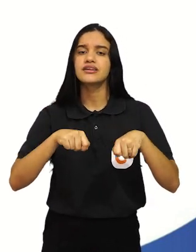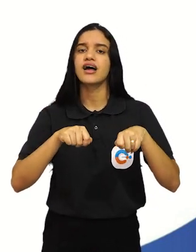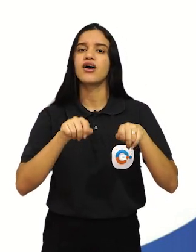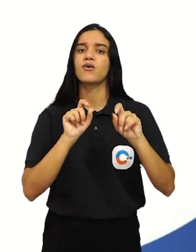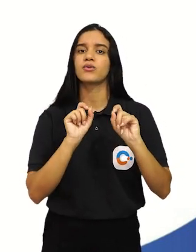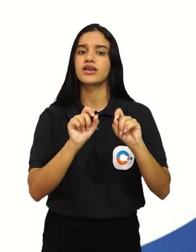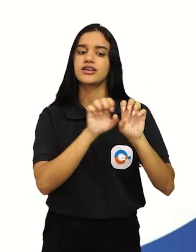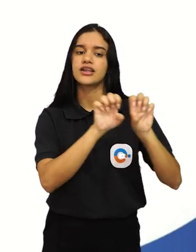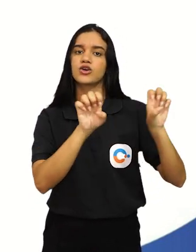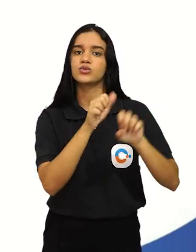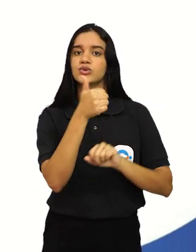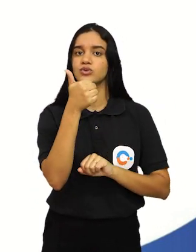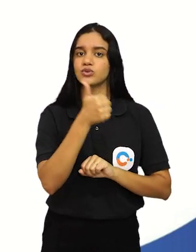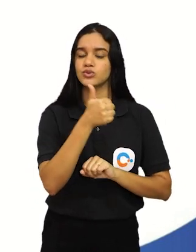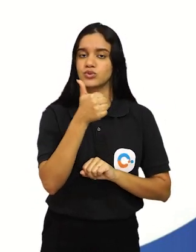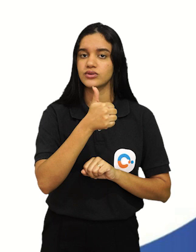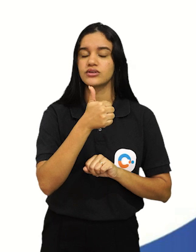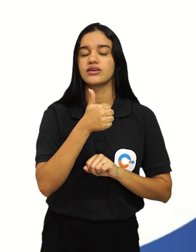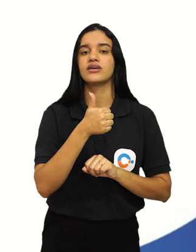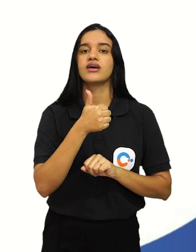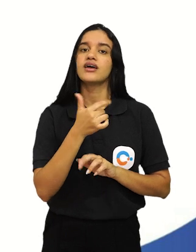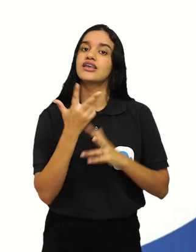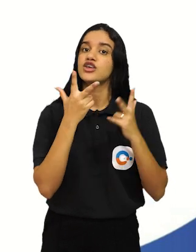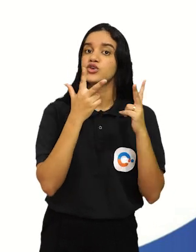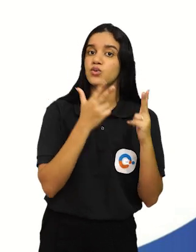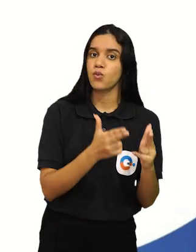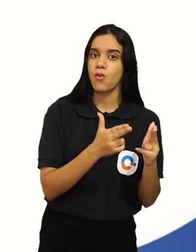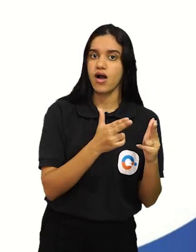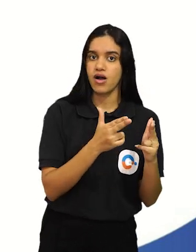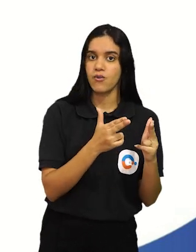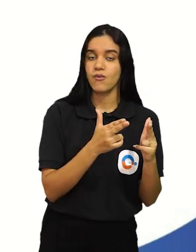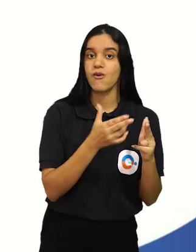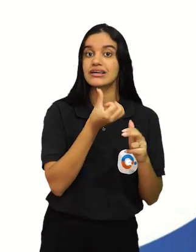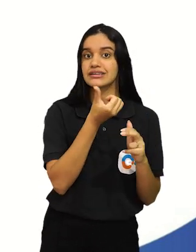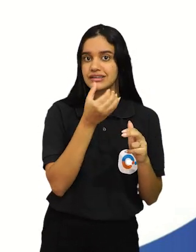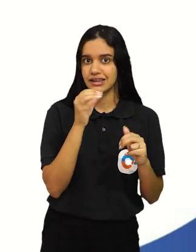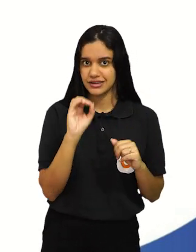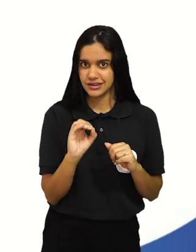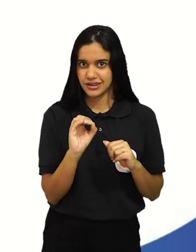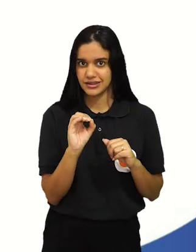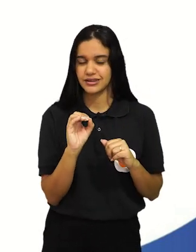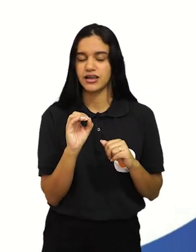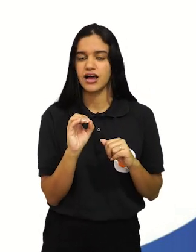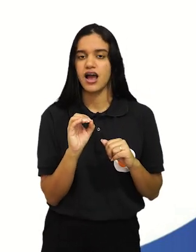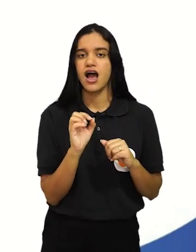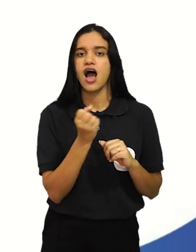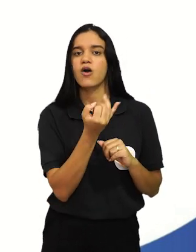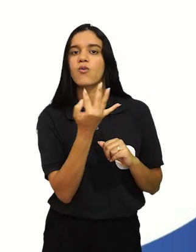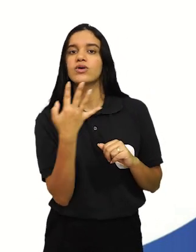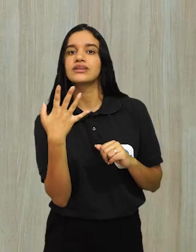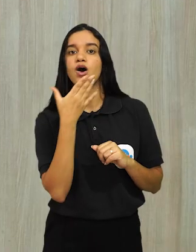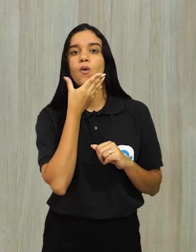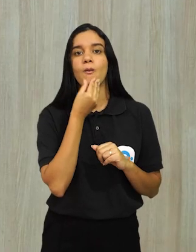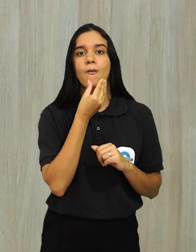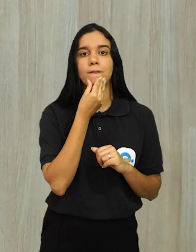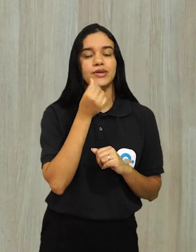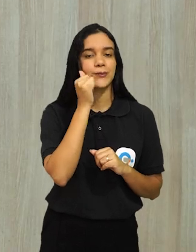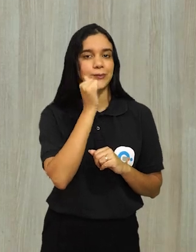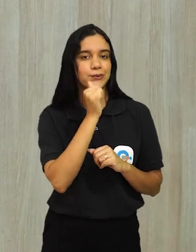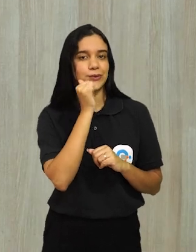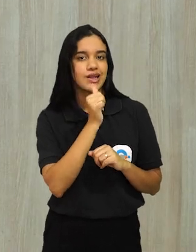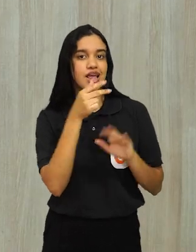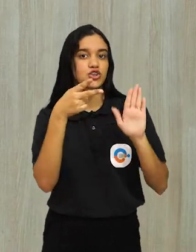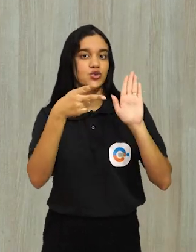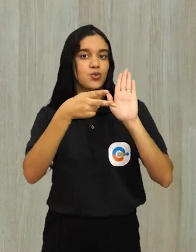equação uma equação que seja igual a 60 que a quantidade de homens e de mulheres